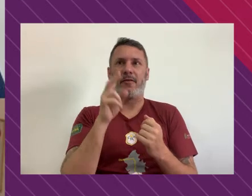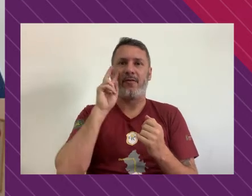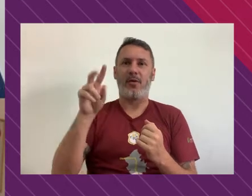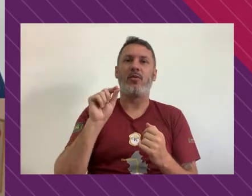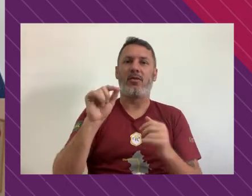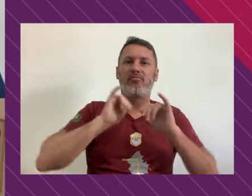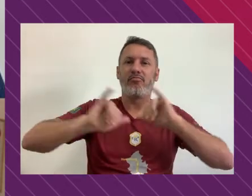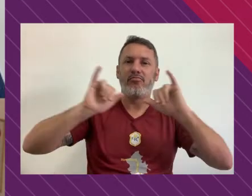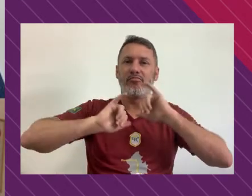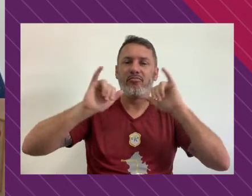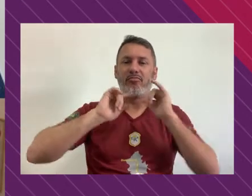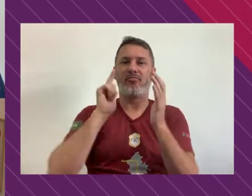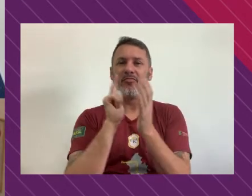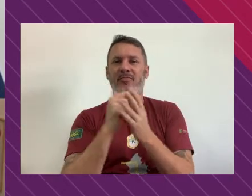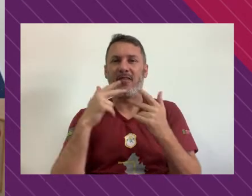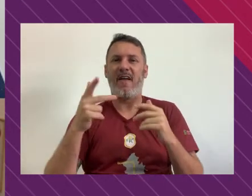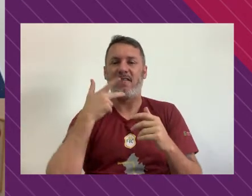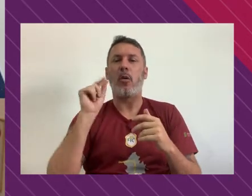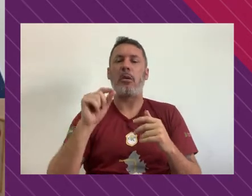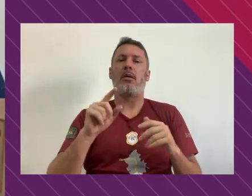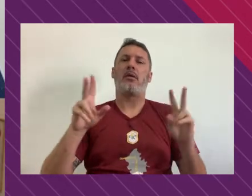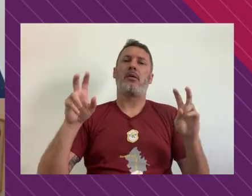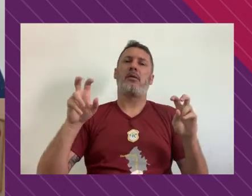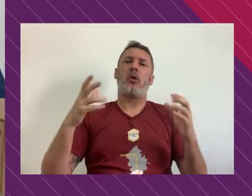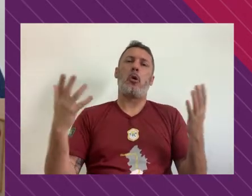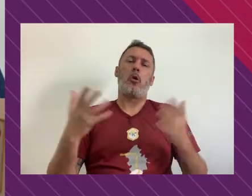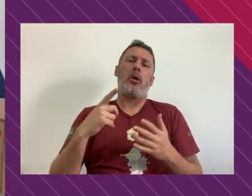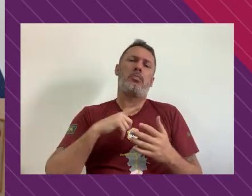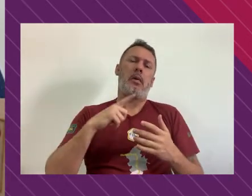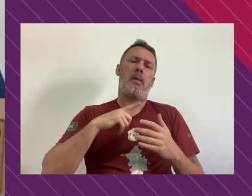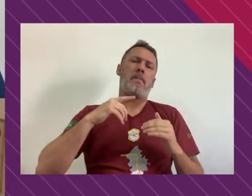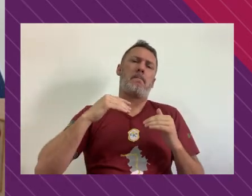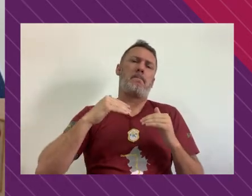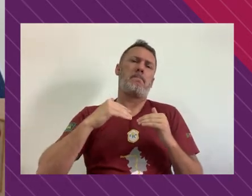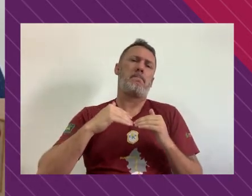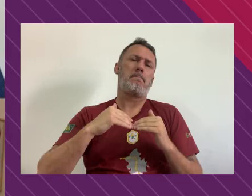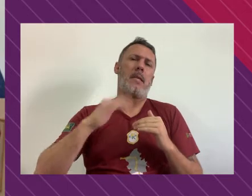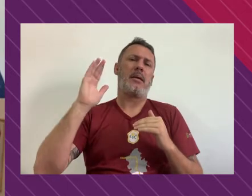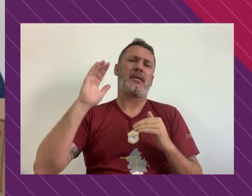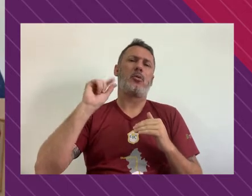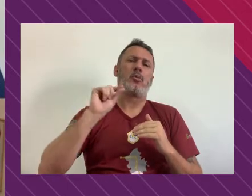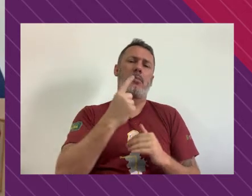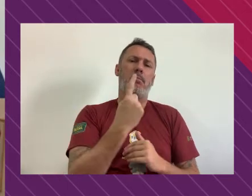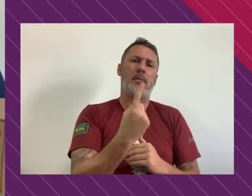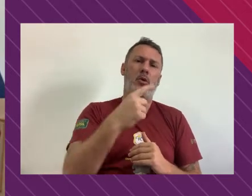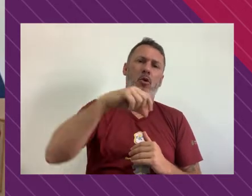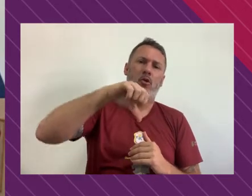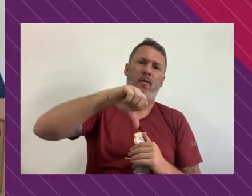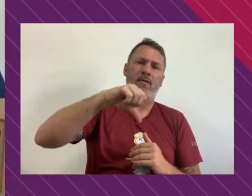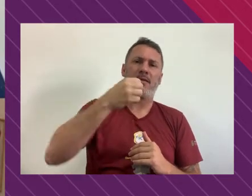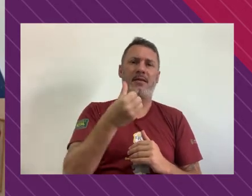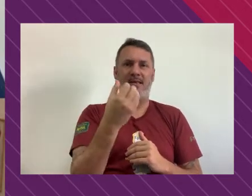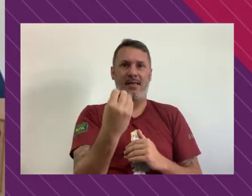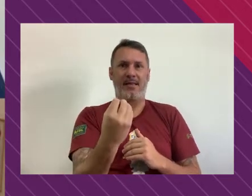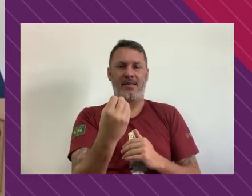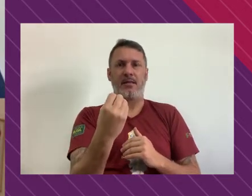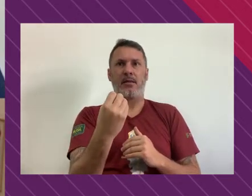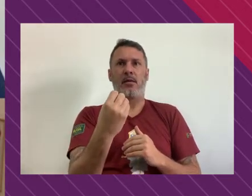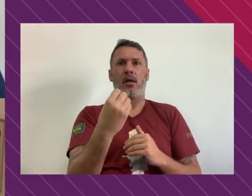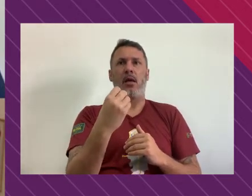a gente está vivenciando os maiores protestos raciais desde a década de 60. Muito bem, os anos